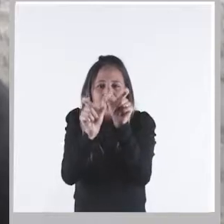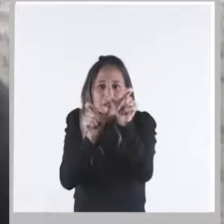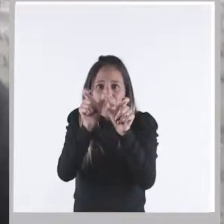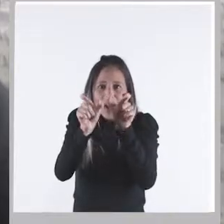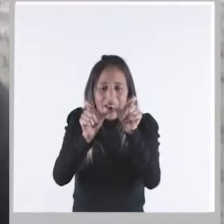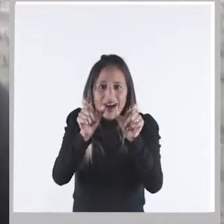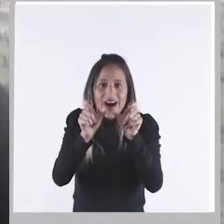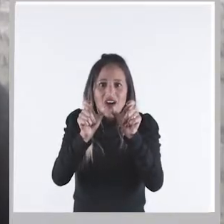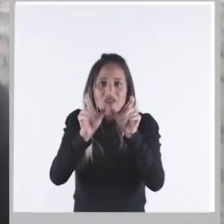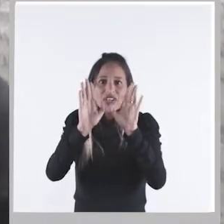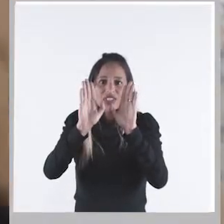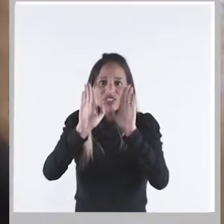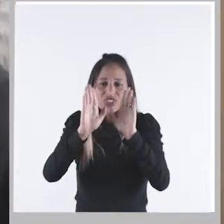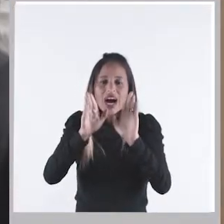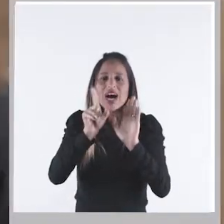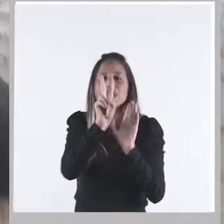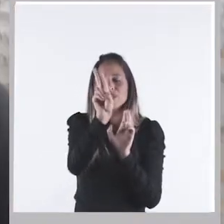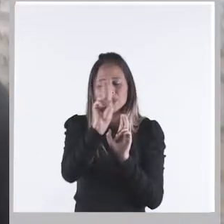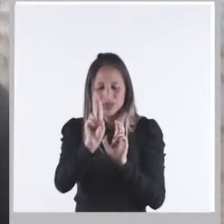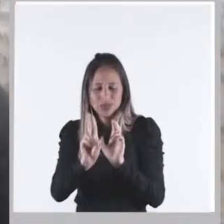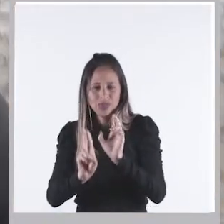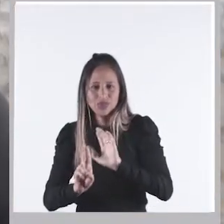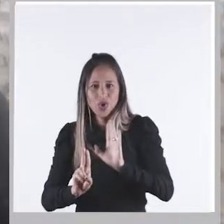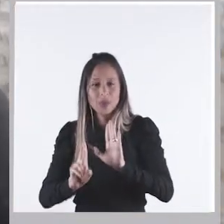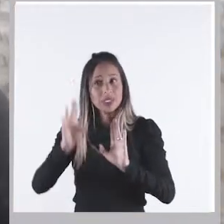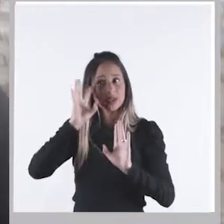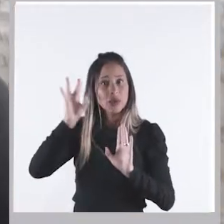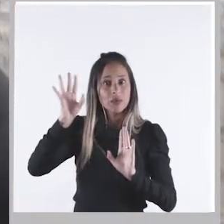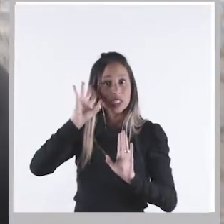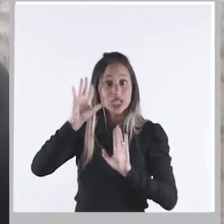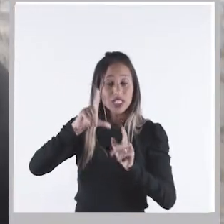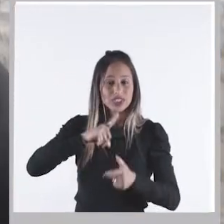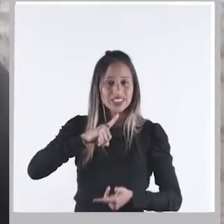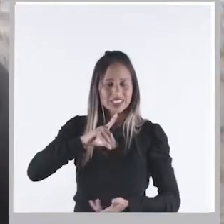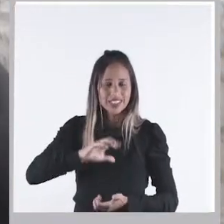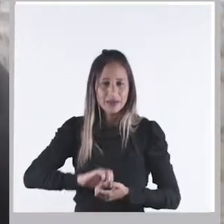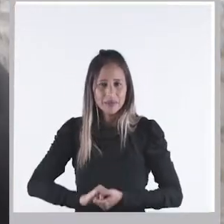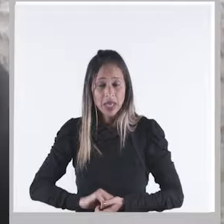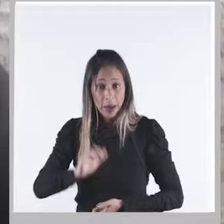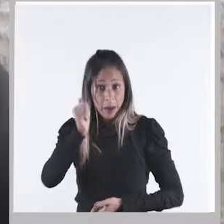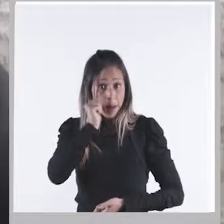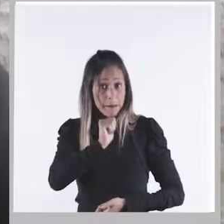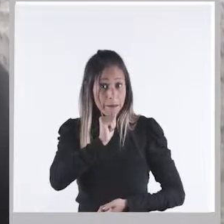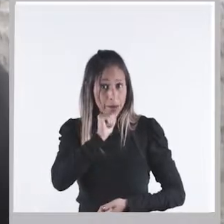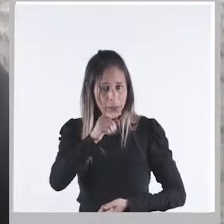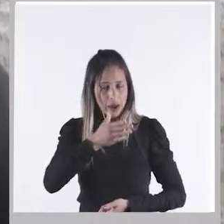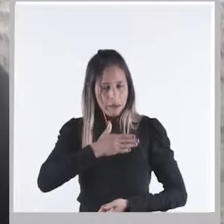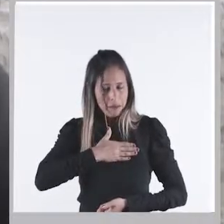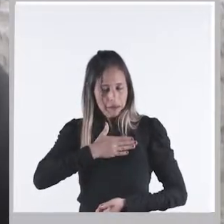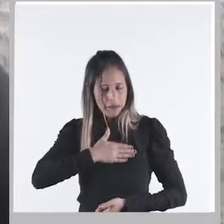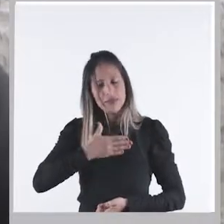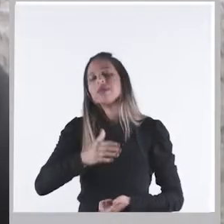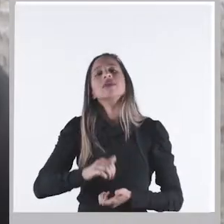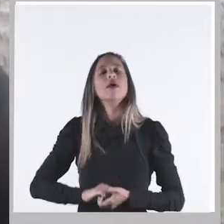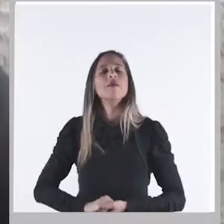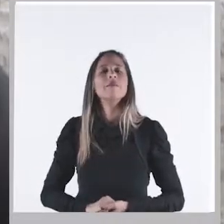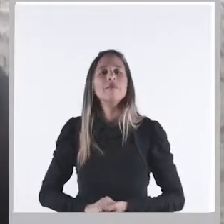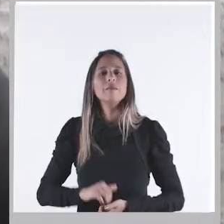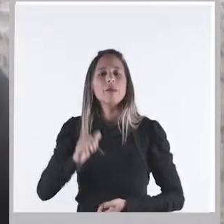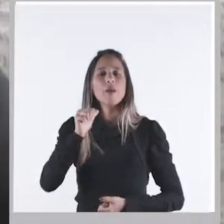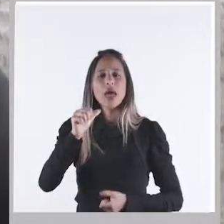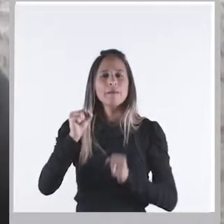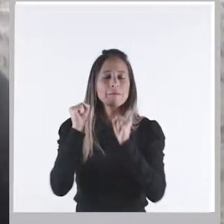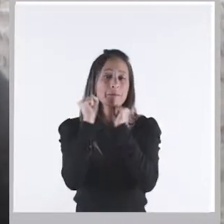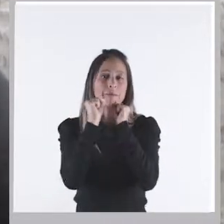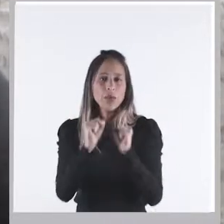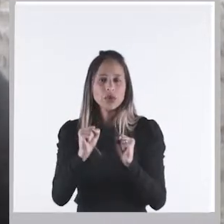a gente já dá conta de nomear coisas que a gente já refletia sobre. E minha mãe era uma mulher muito poderosa,